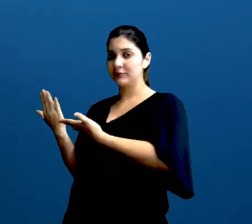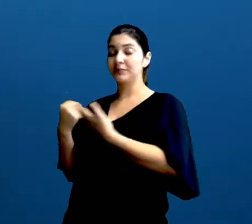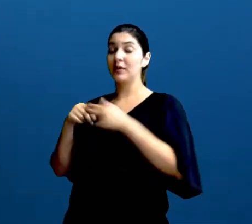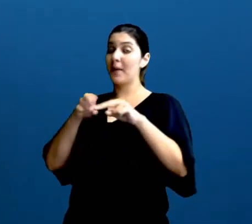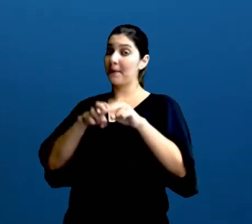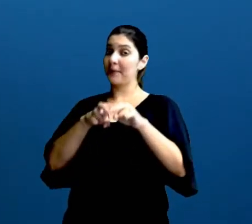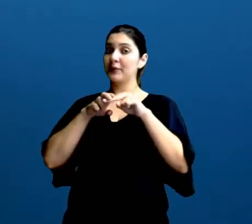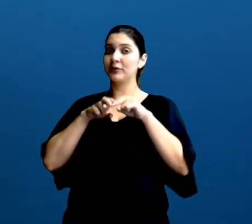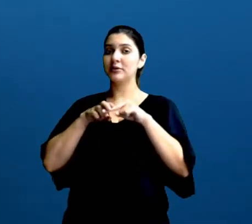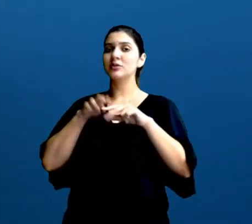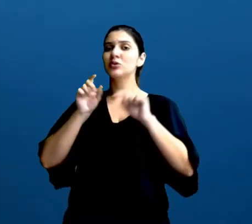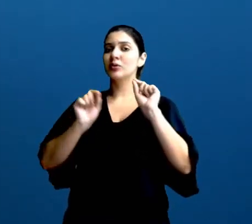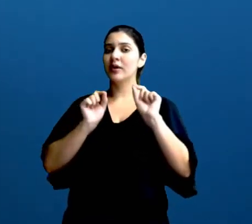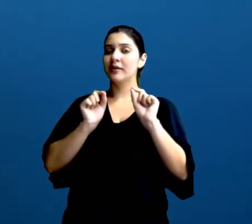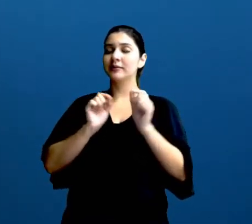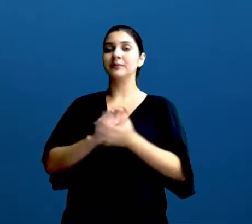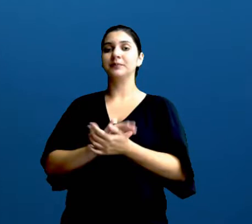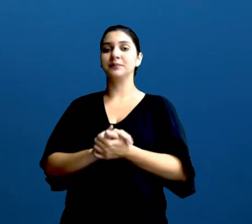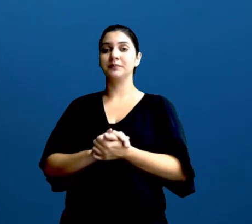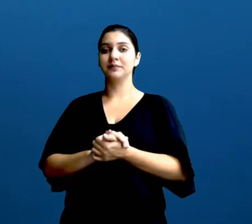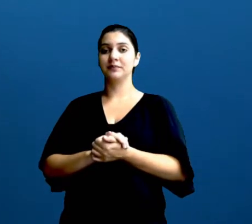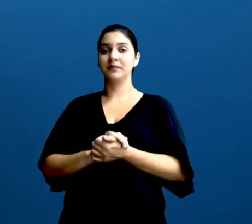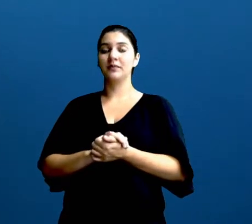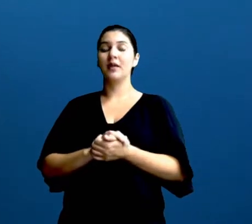isso, gente, que